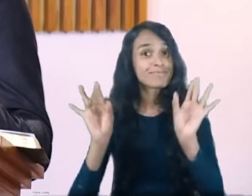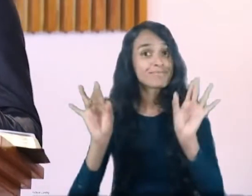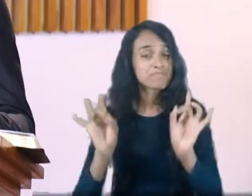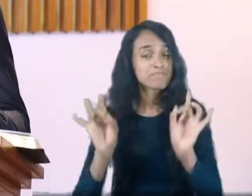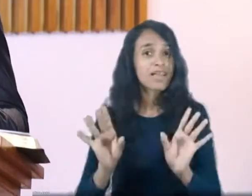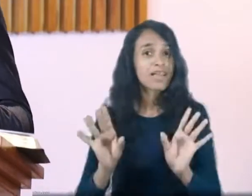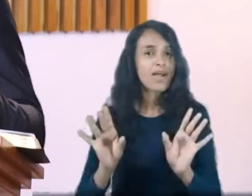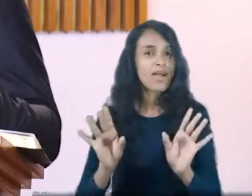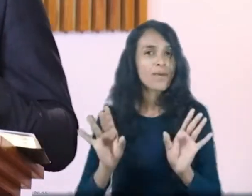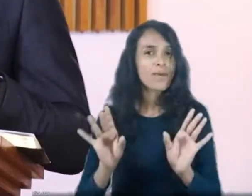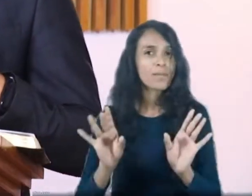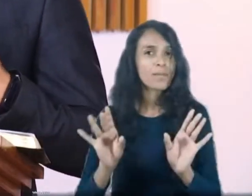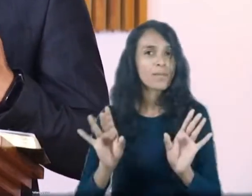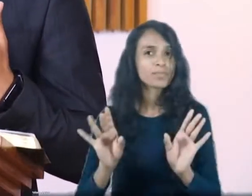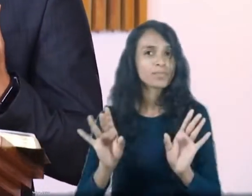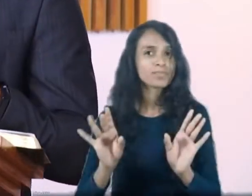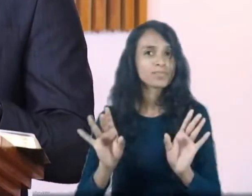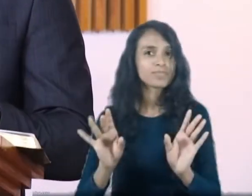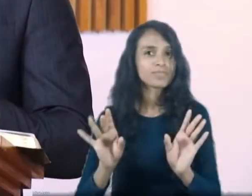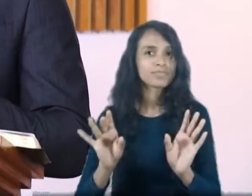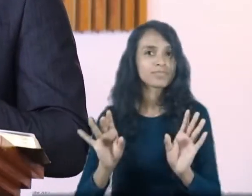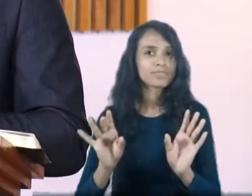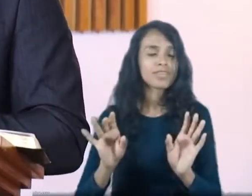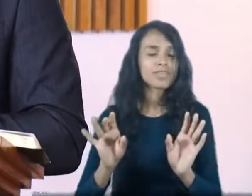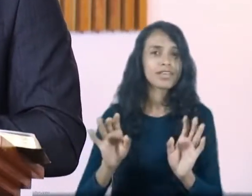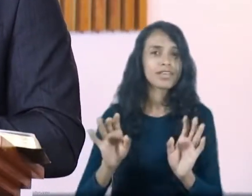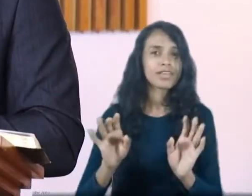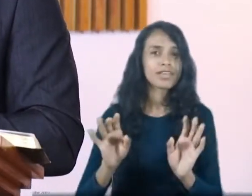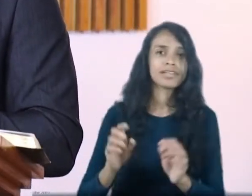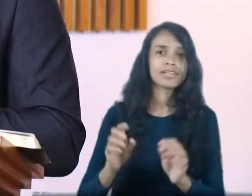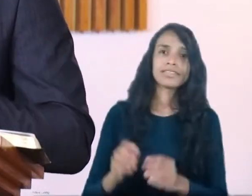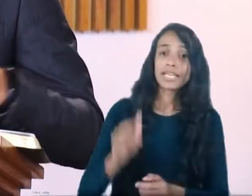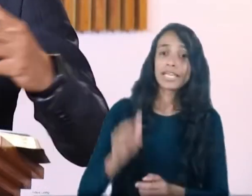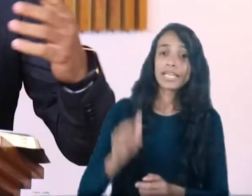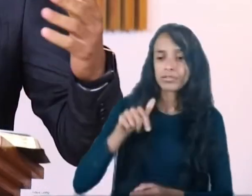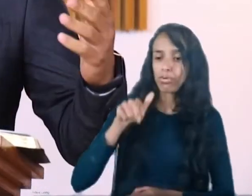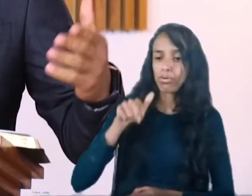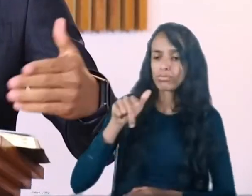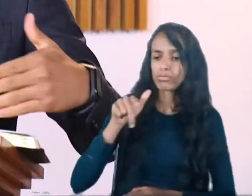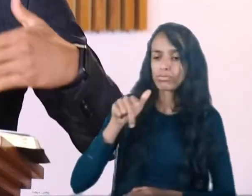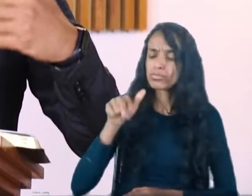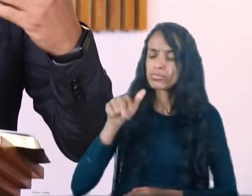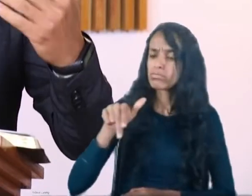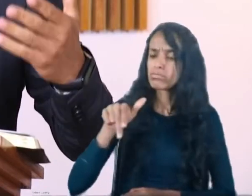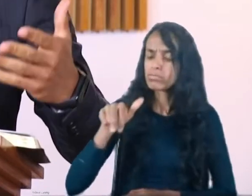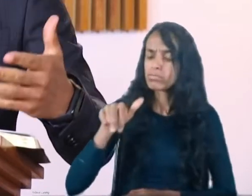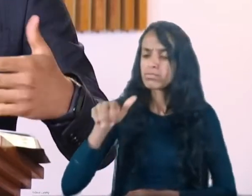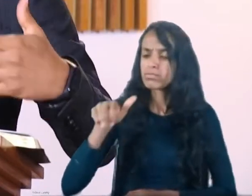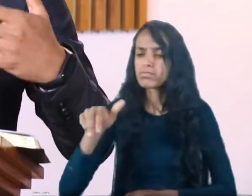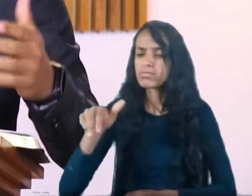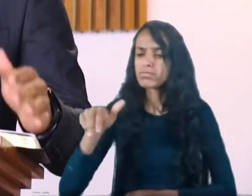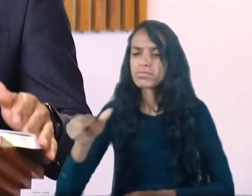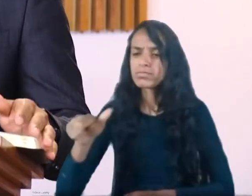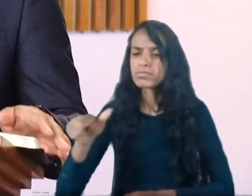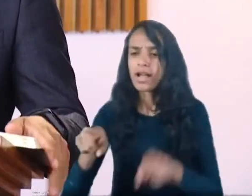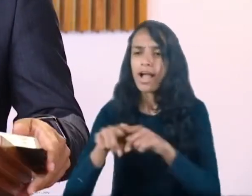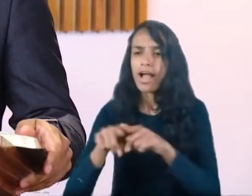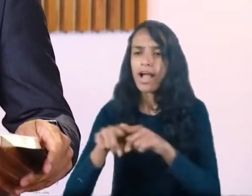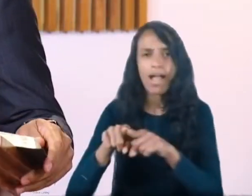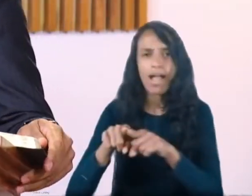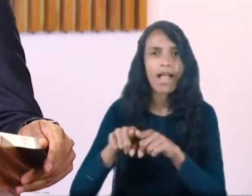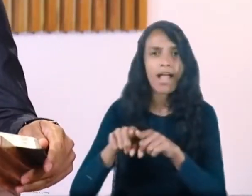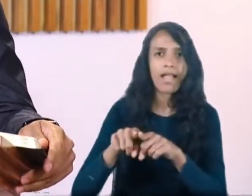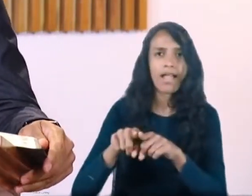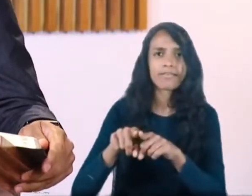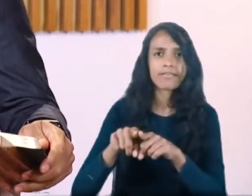concentrado na minha atividade física, mas também é um momento que eu começo a contemplar as maravilhas de